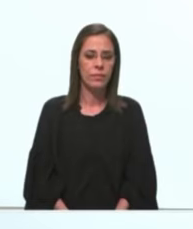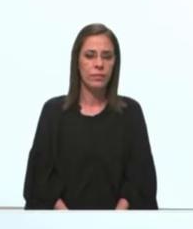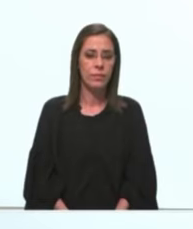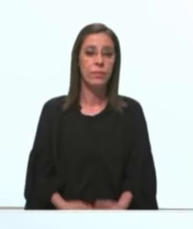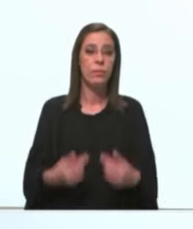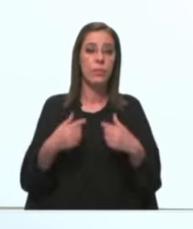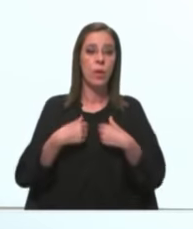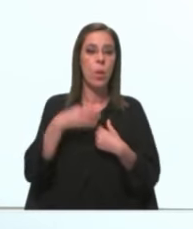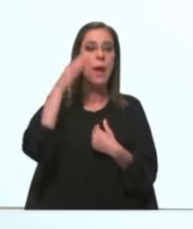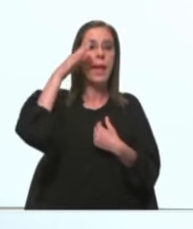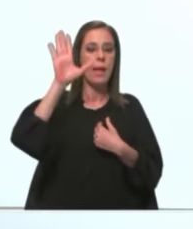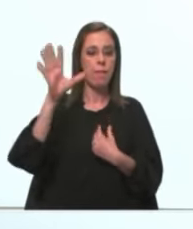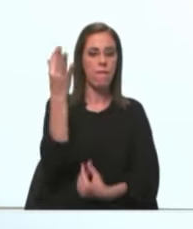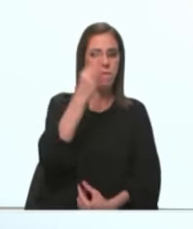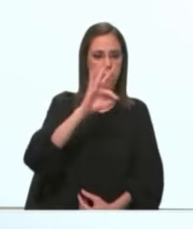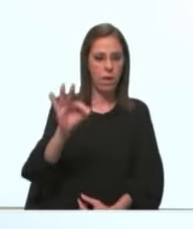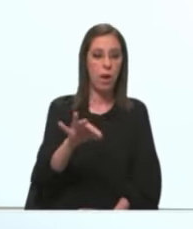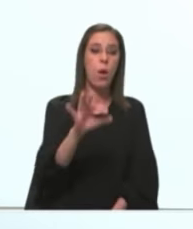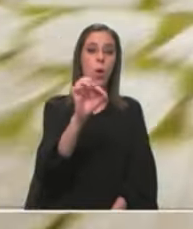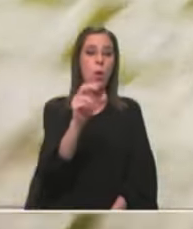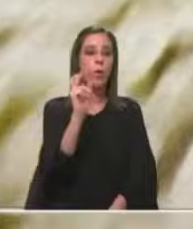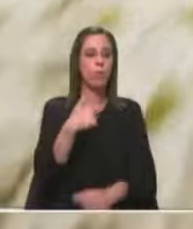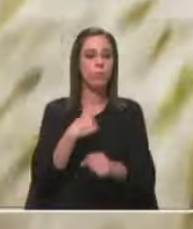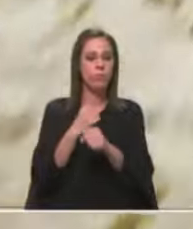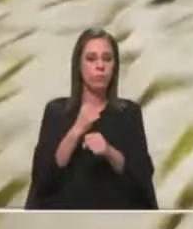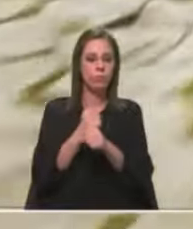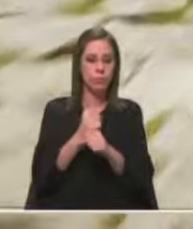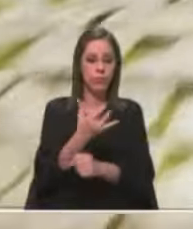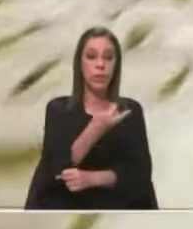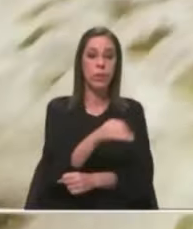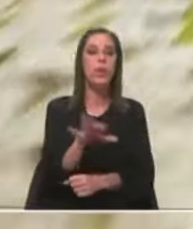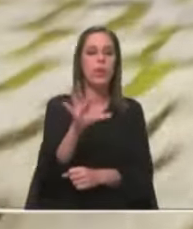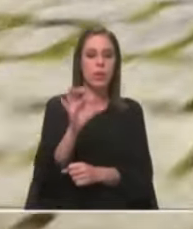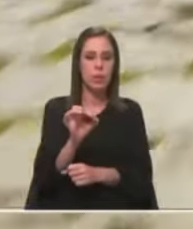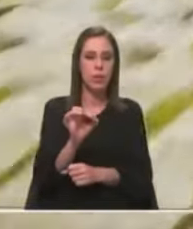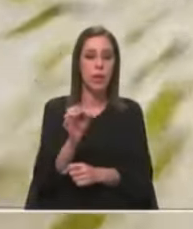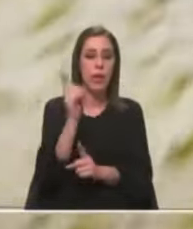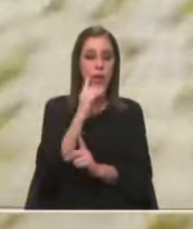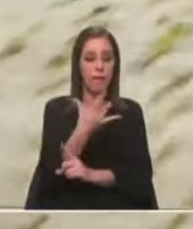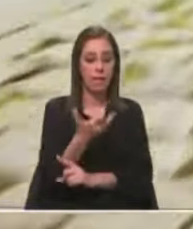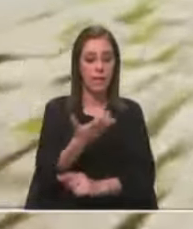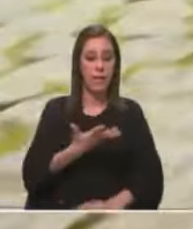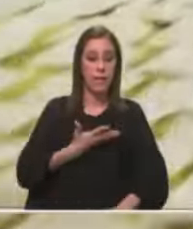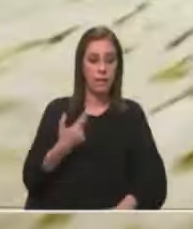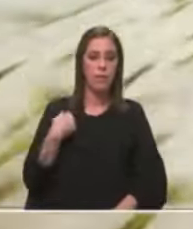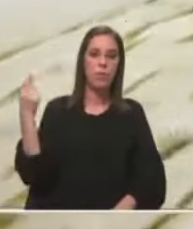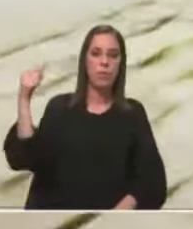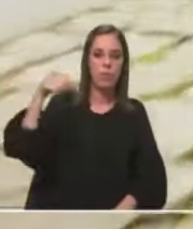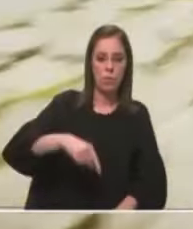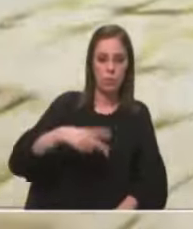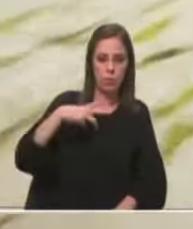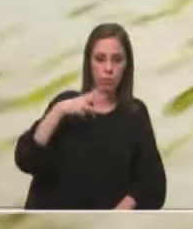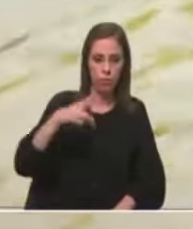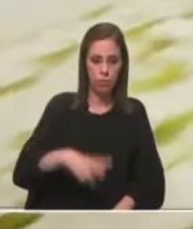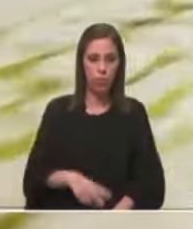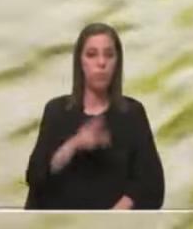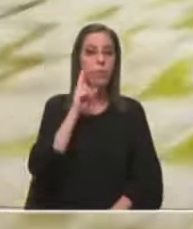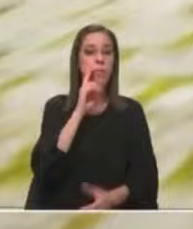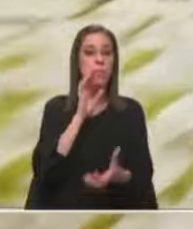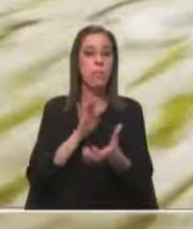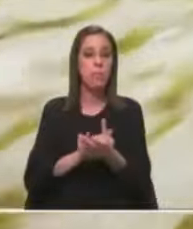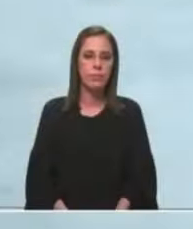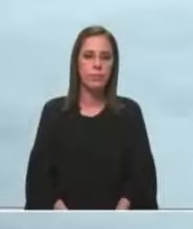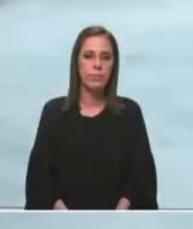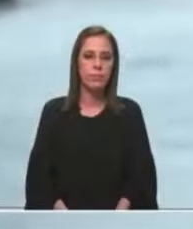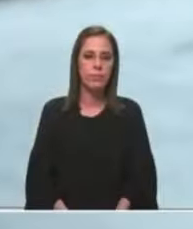Eu era imigrante, estava em França já há 8 anos. Em 2018, no dia 25 de dezembro, vim a Portugal. Encontrei a minha mulher na cama